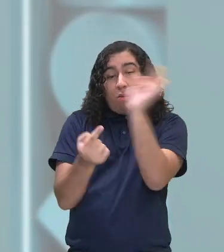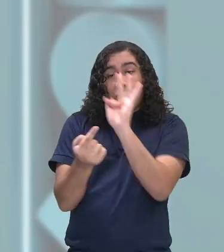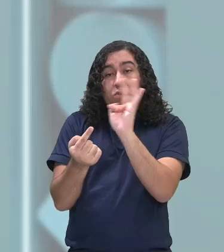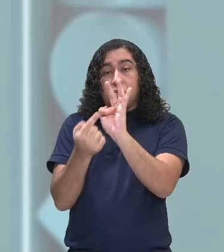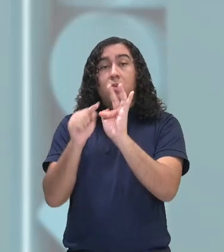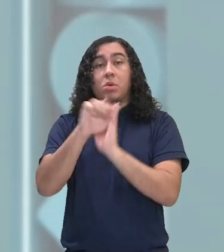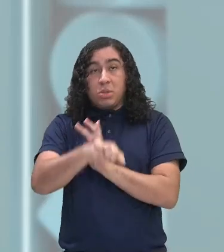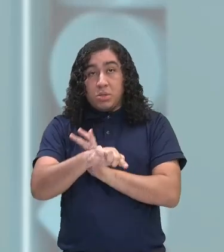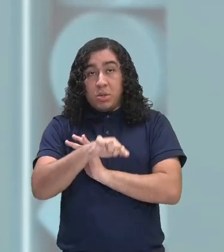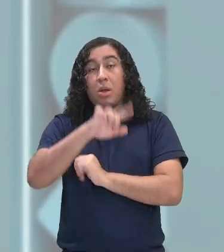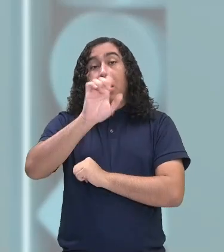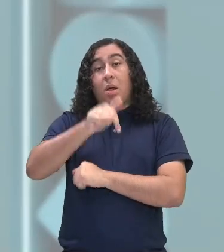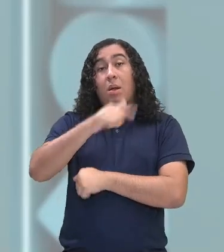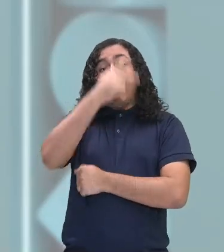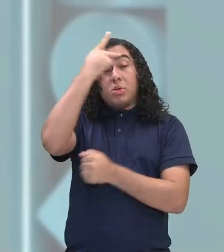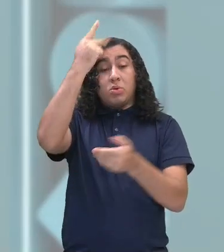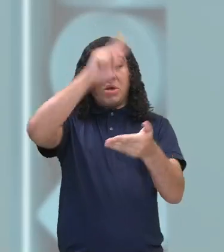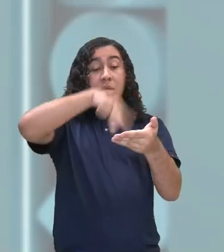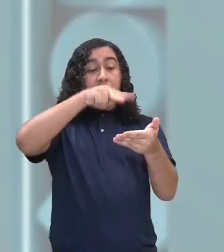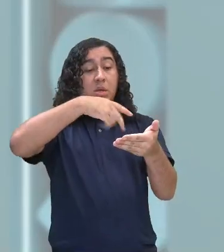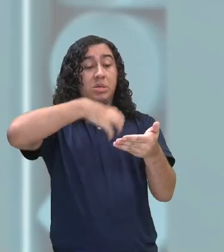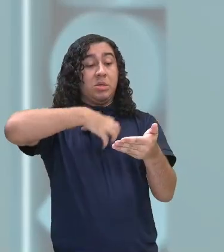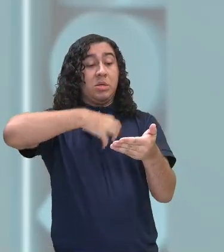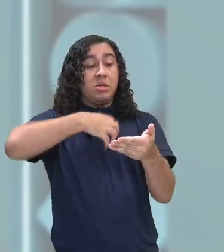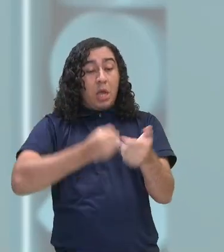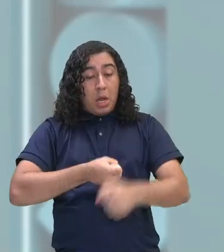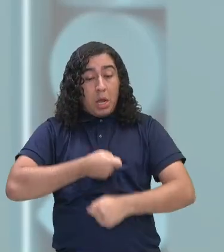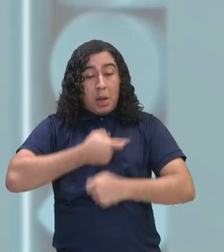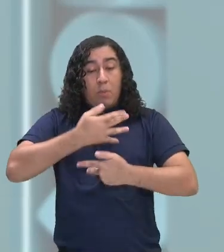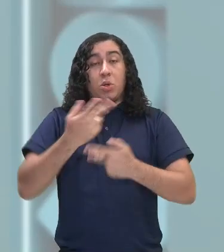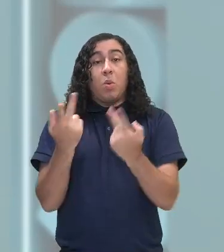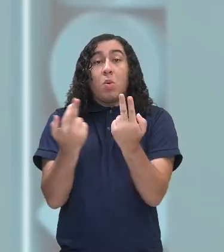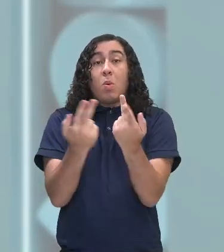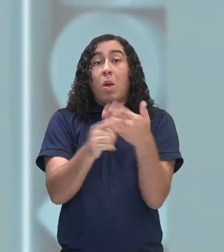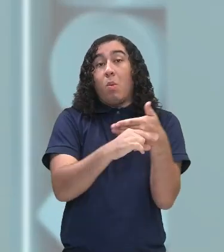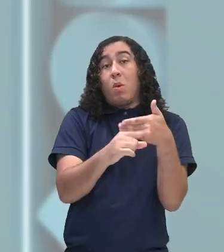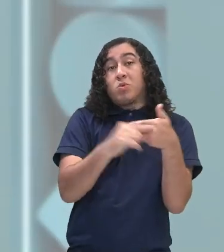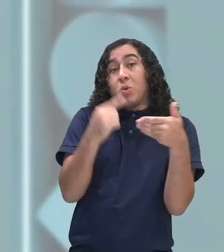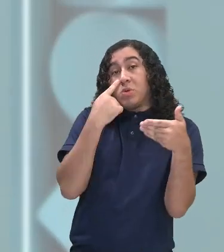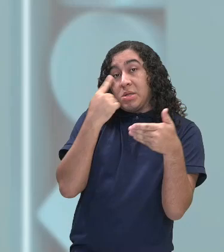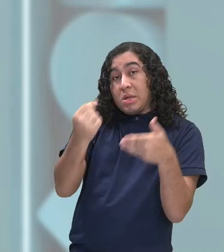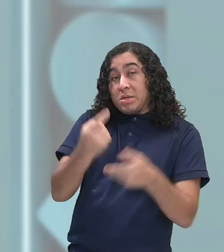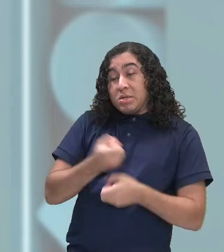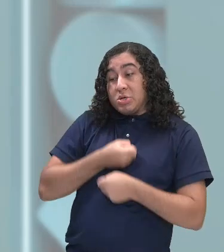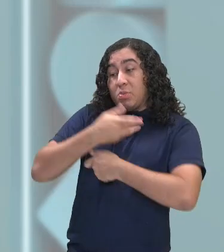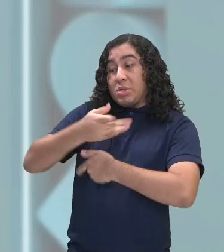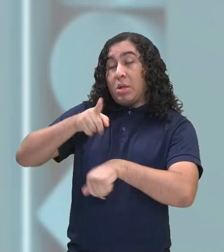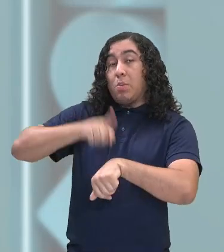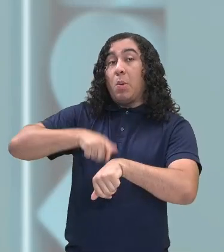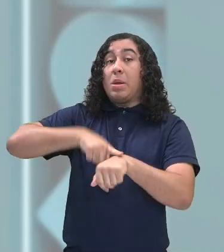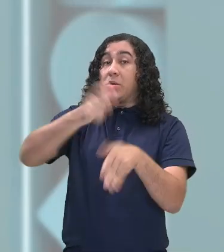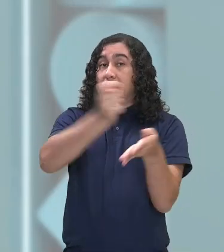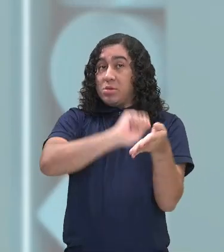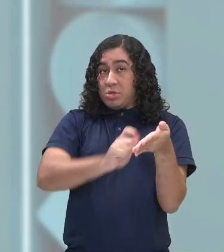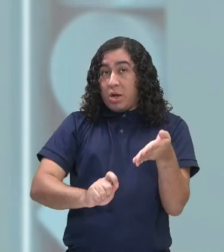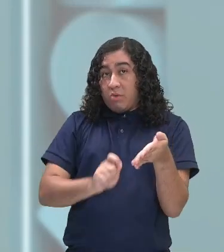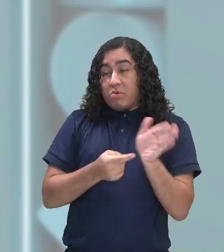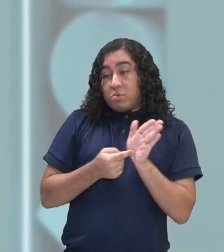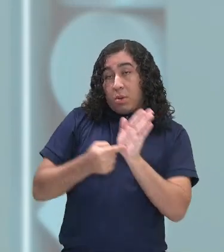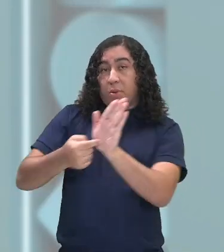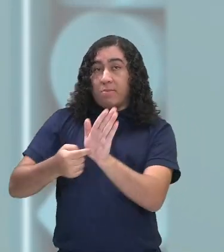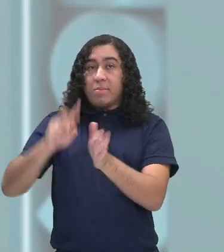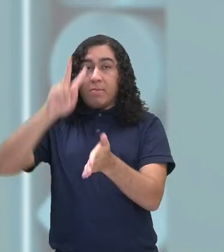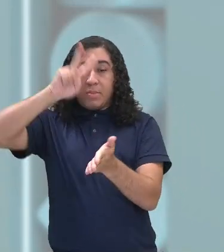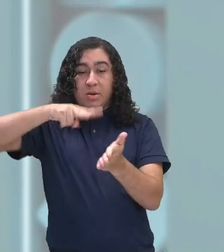de trazer para o leitor a emoção que o poeta ou o escritor está sentindo no momento que ele produz a sua obra